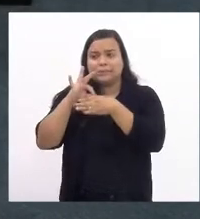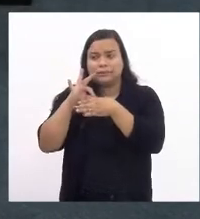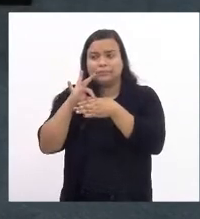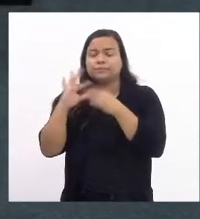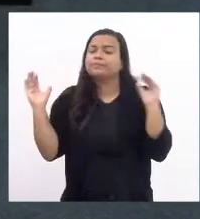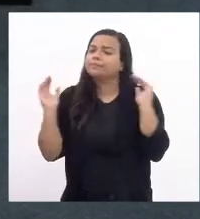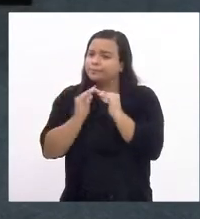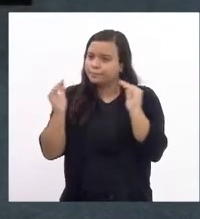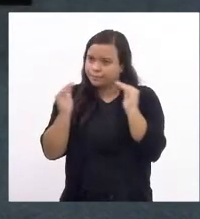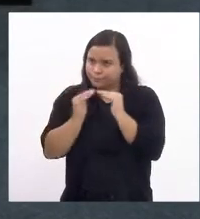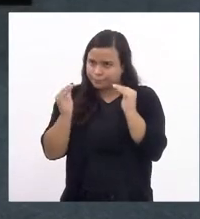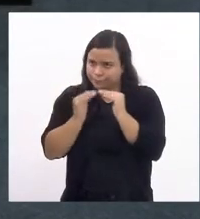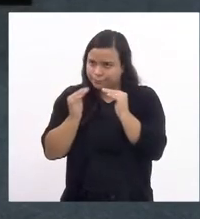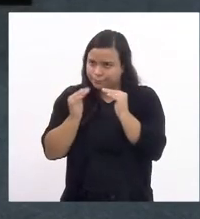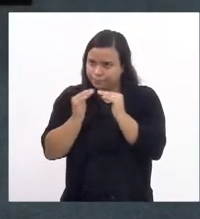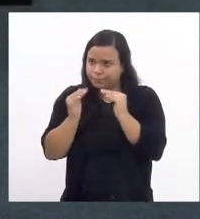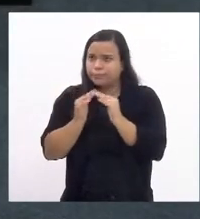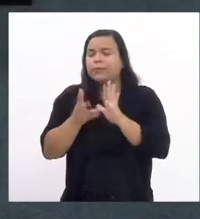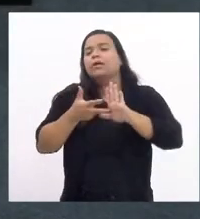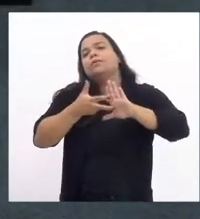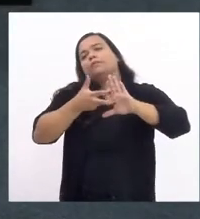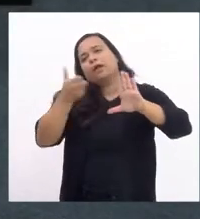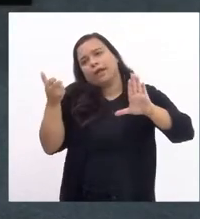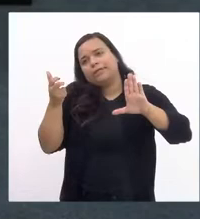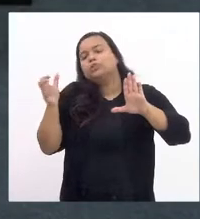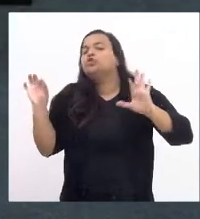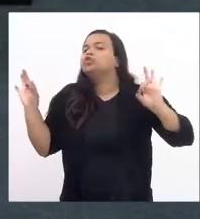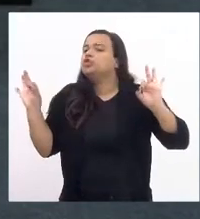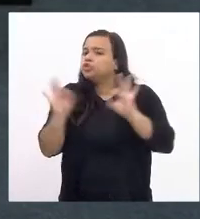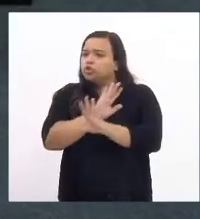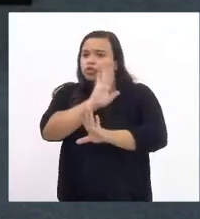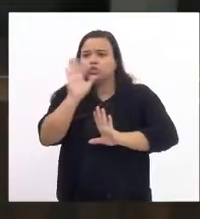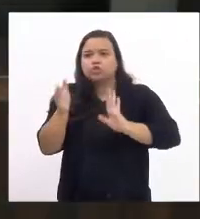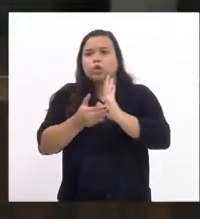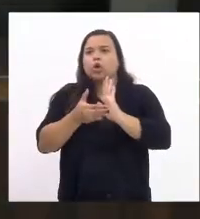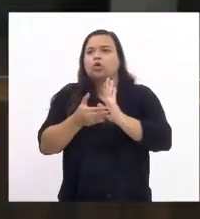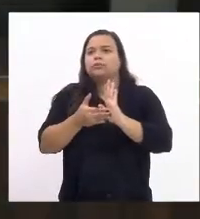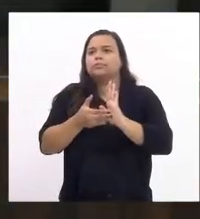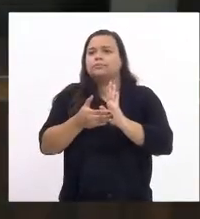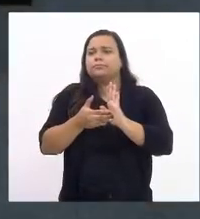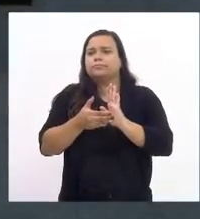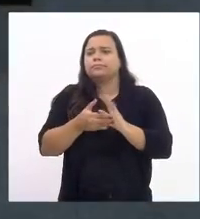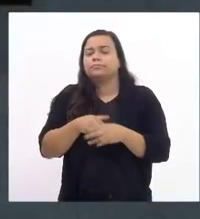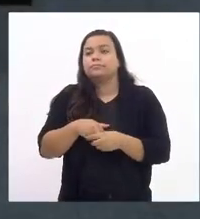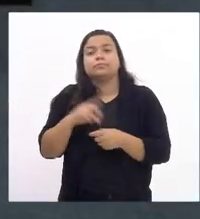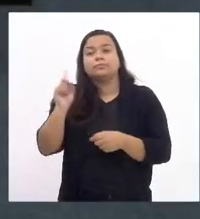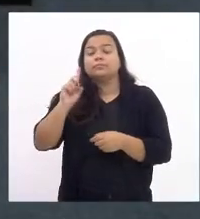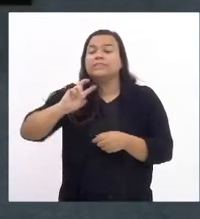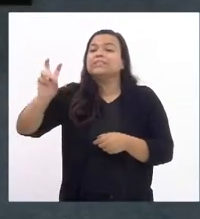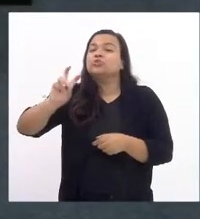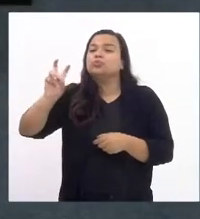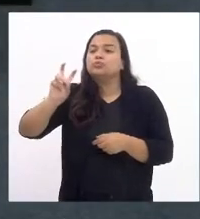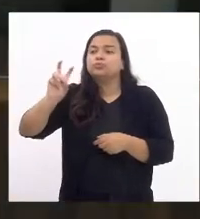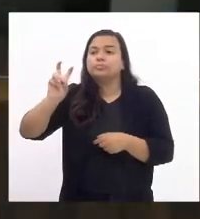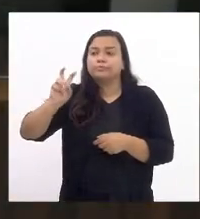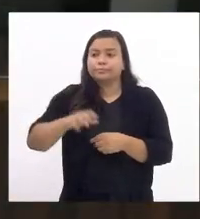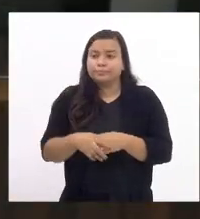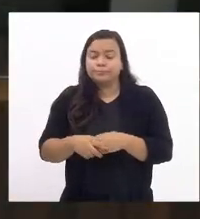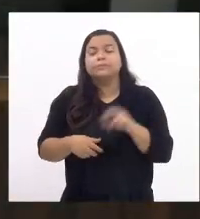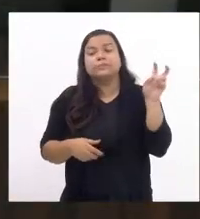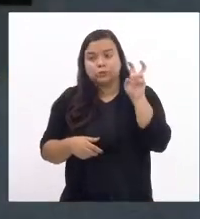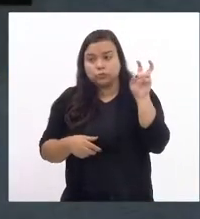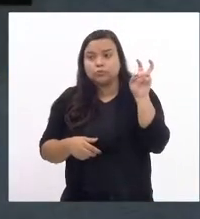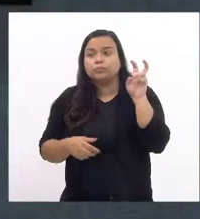com o veto total. É o sétimo? Não, o quinto. Ok, o quinto,